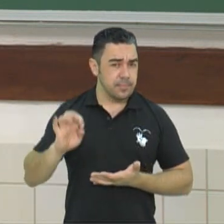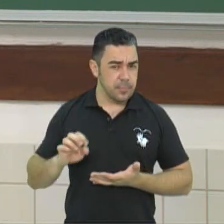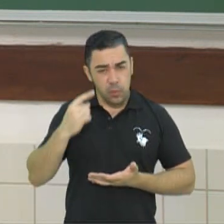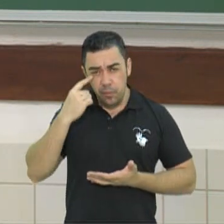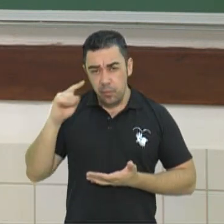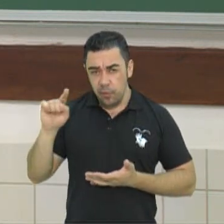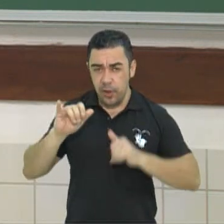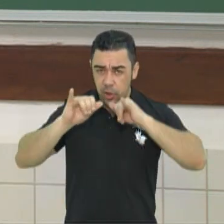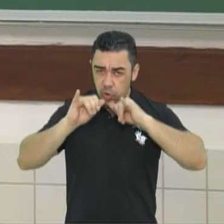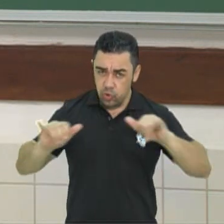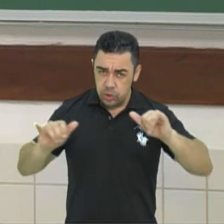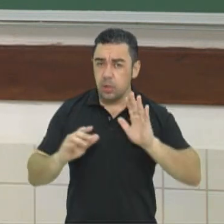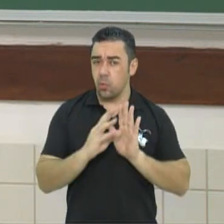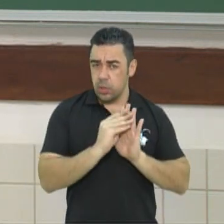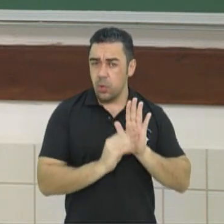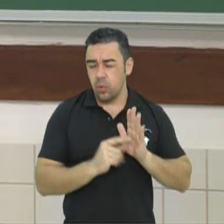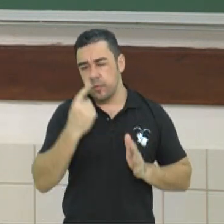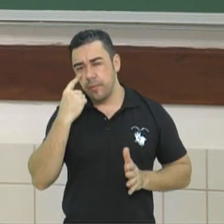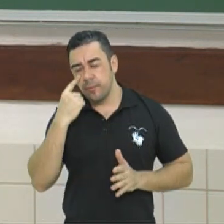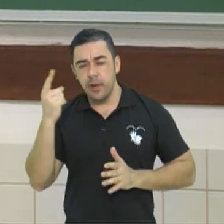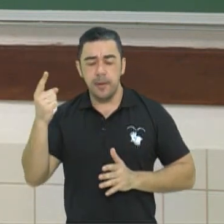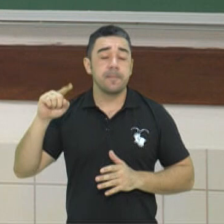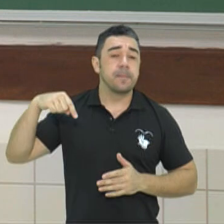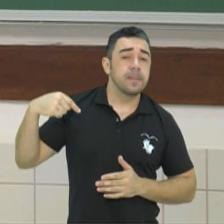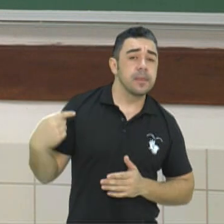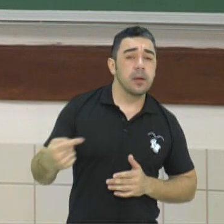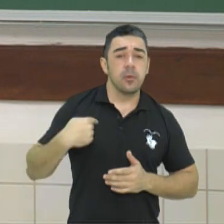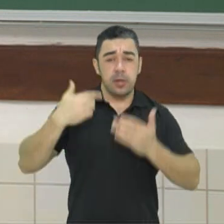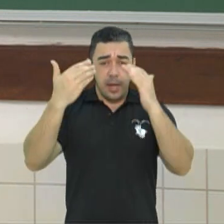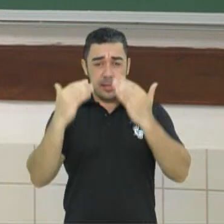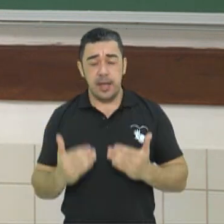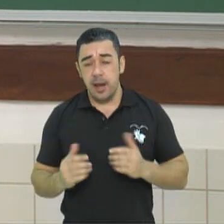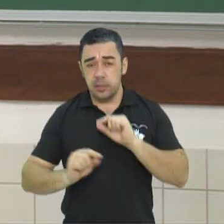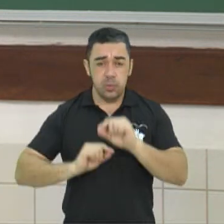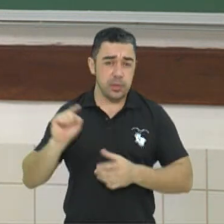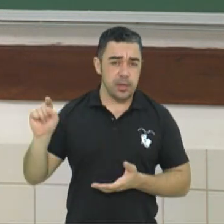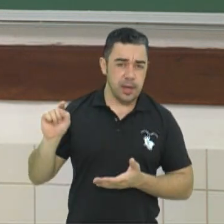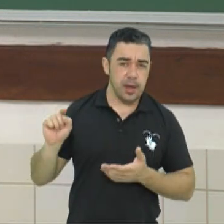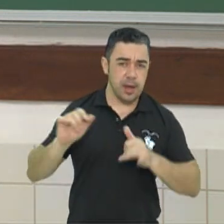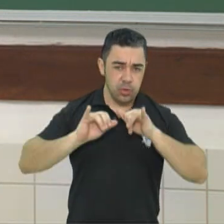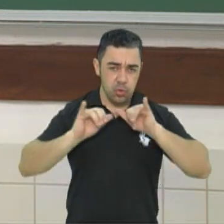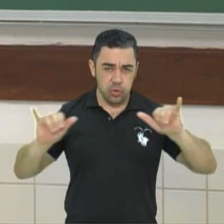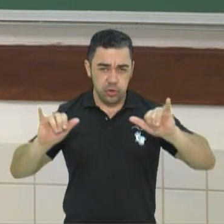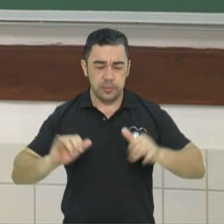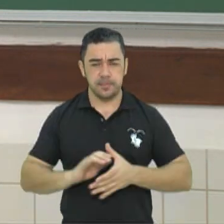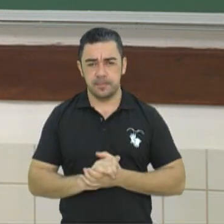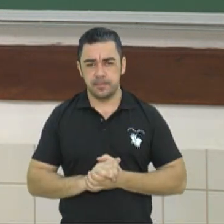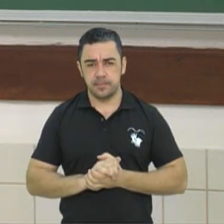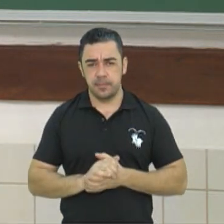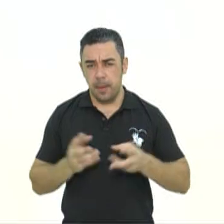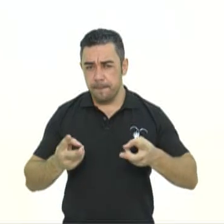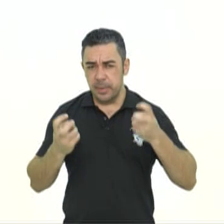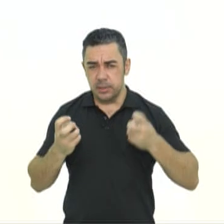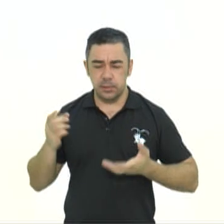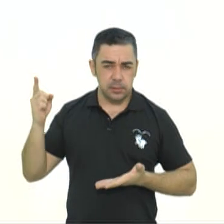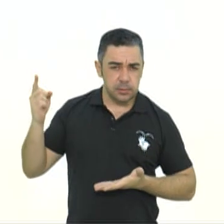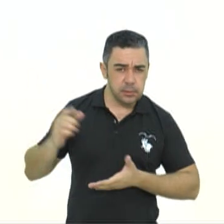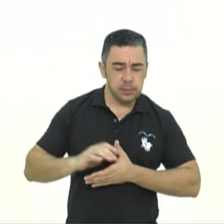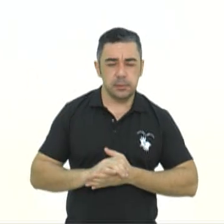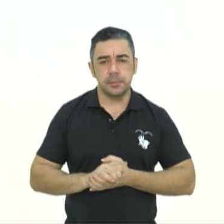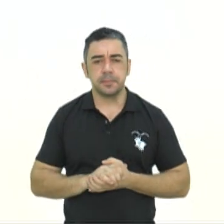né? Primeiro o conteúdo da notícia e depois nós vamos fazer uma análise em torno dessa notícia, tá? Então, observe aqui comigo.